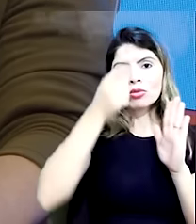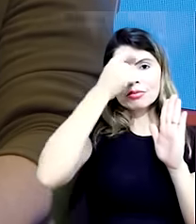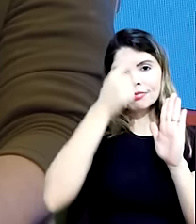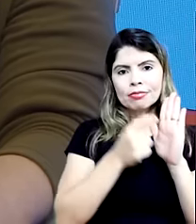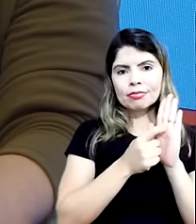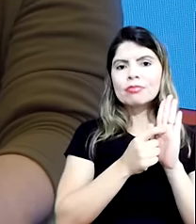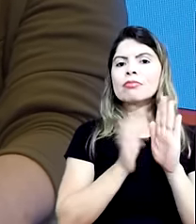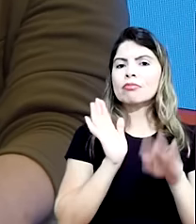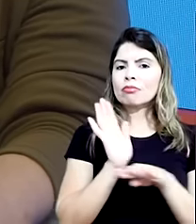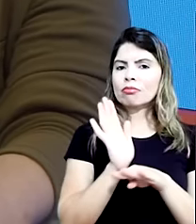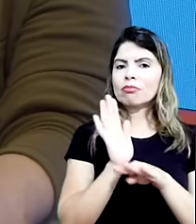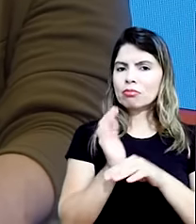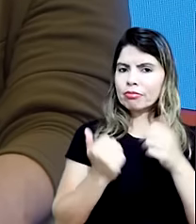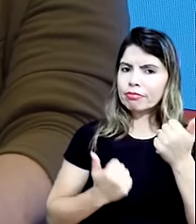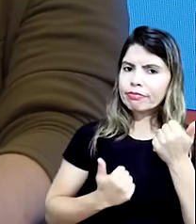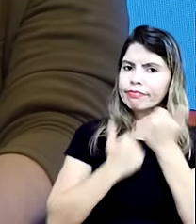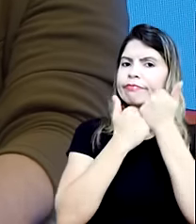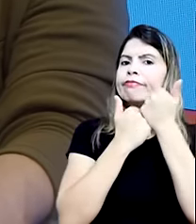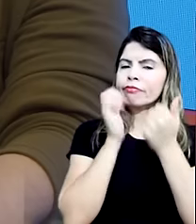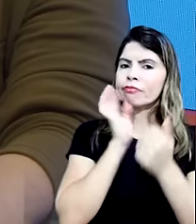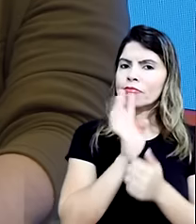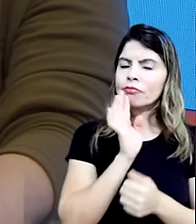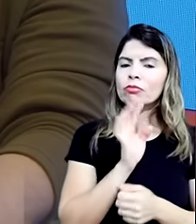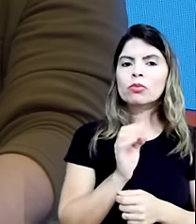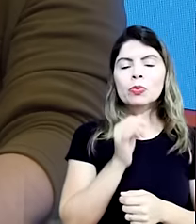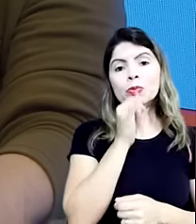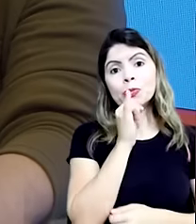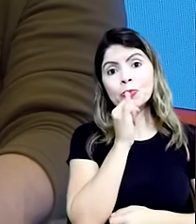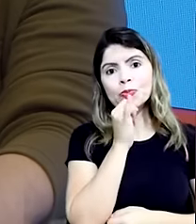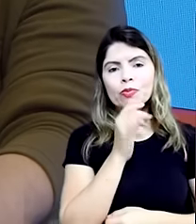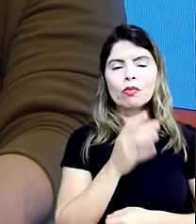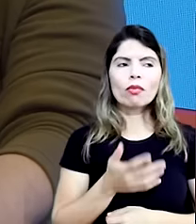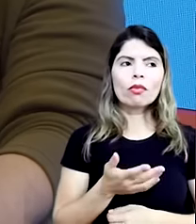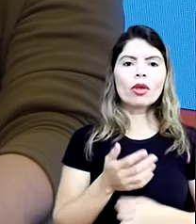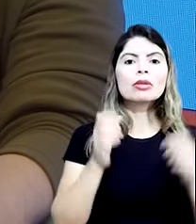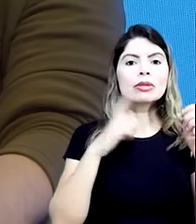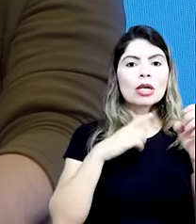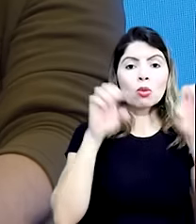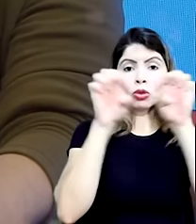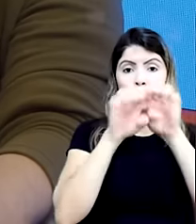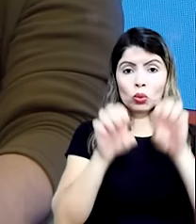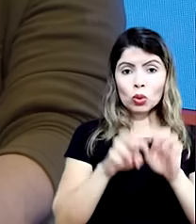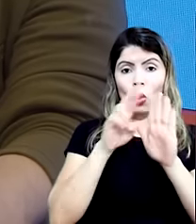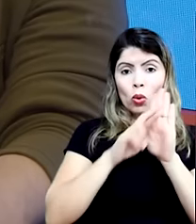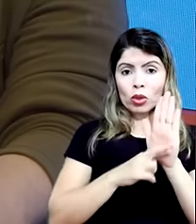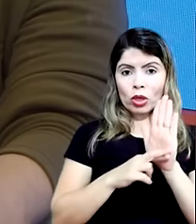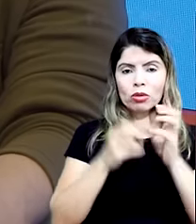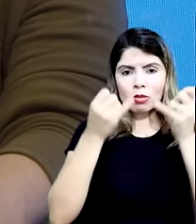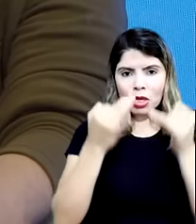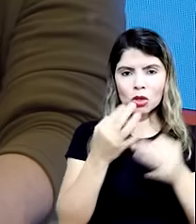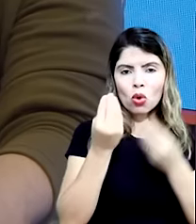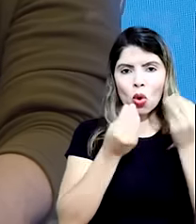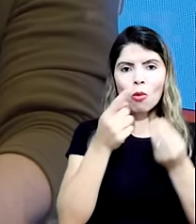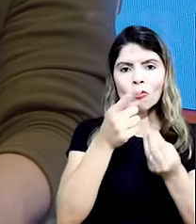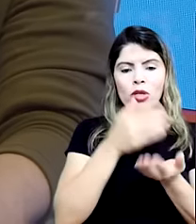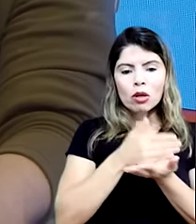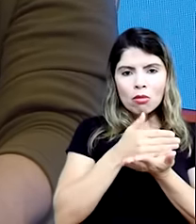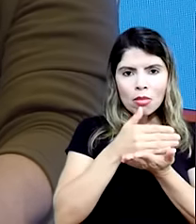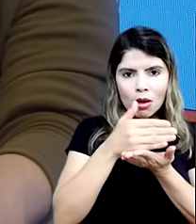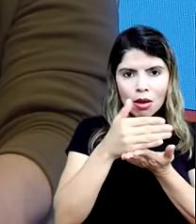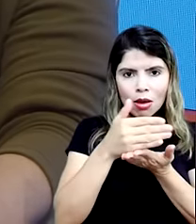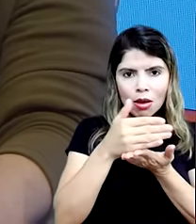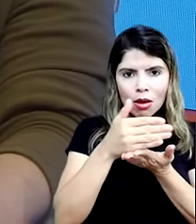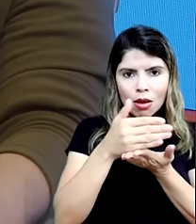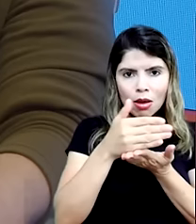né ela consegue te colocar por exemplo uma estrutura de roteiro dizendo como você vai fazer essa abertura como você vai